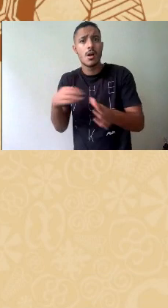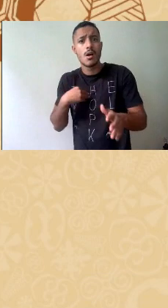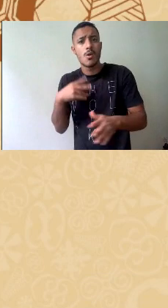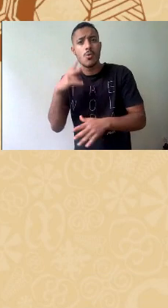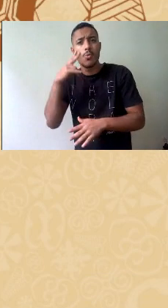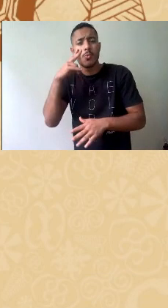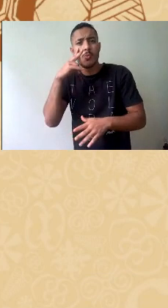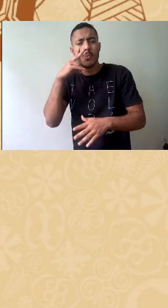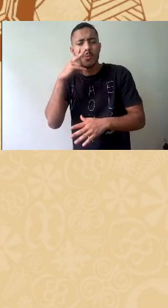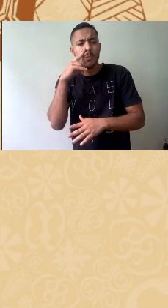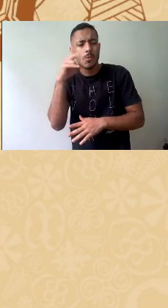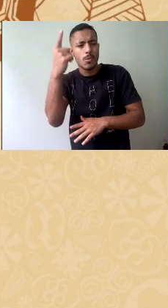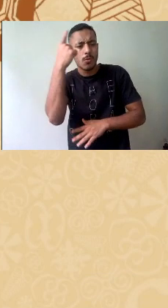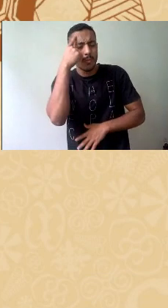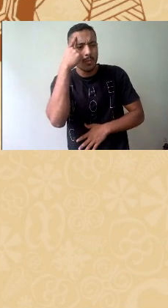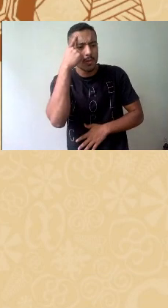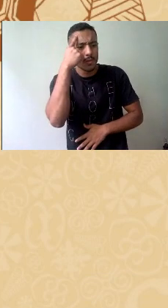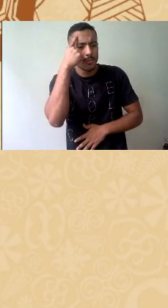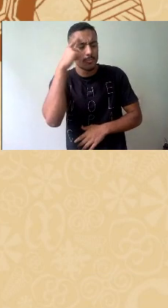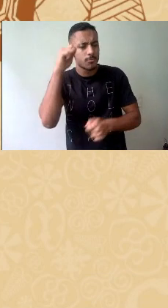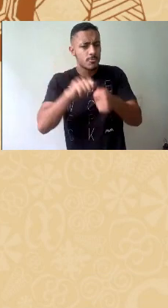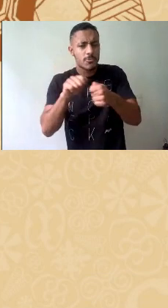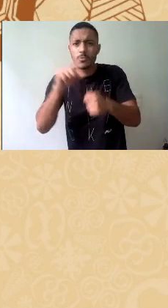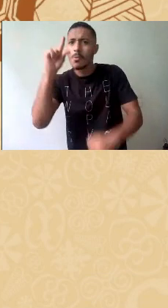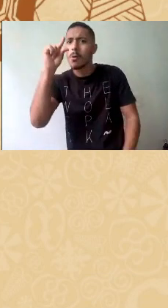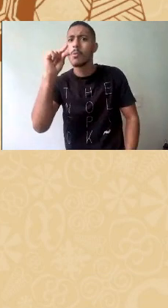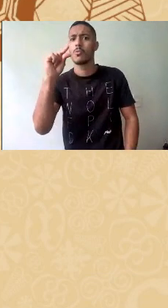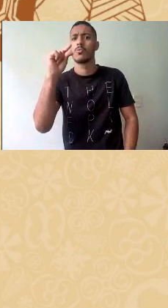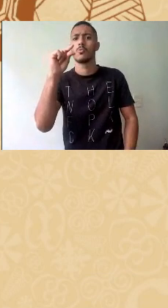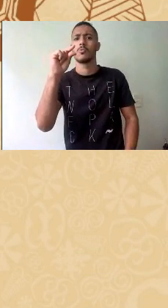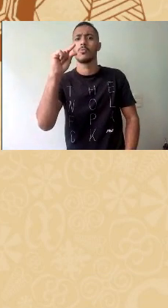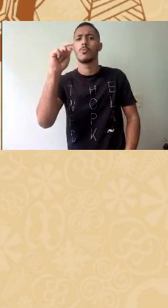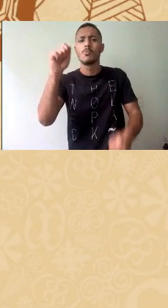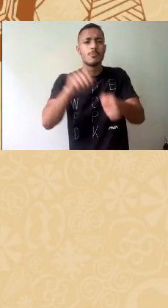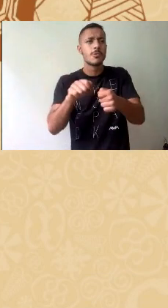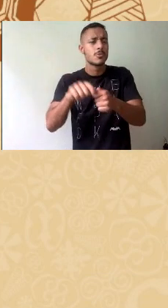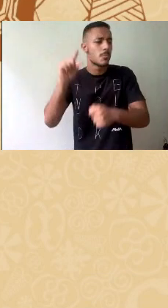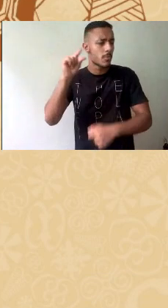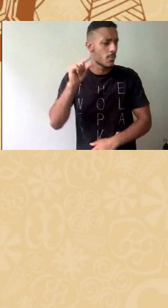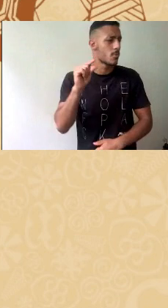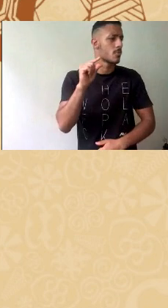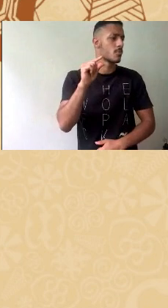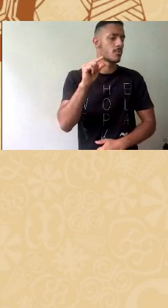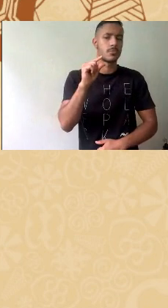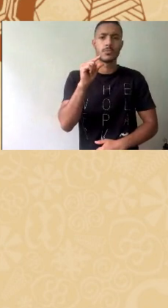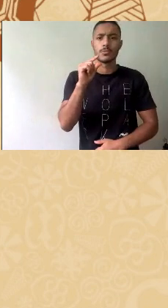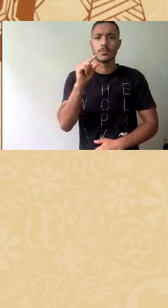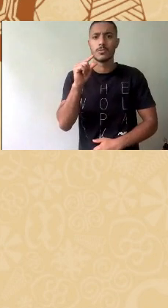eu penso que eu faço muito pouco, sabe? Faço muito pouco.